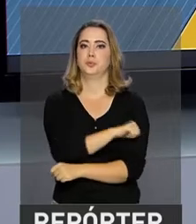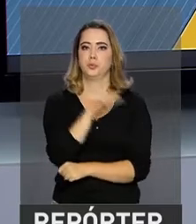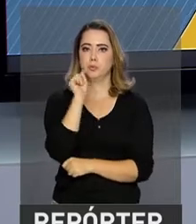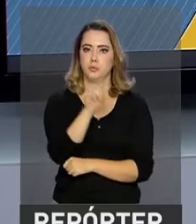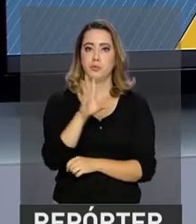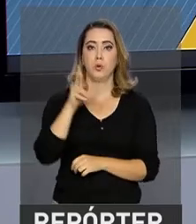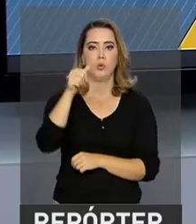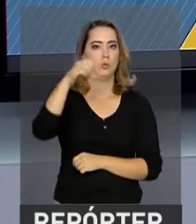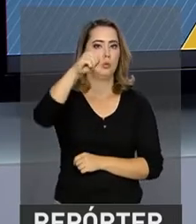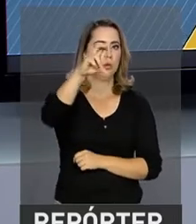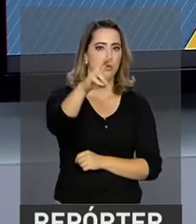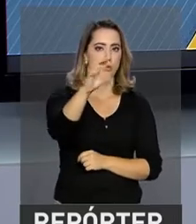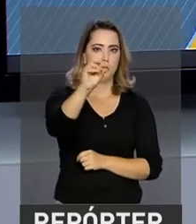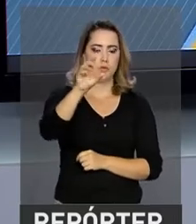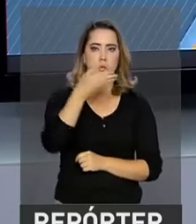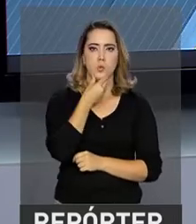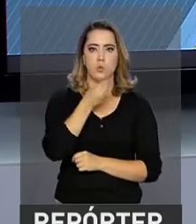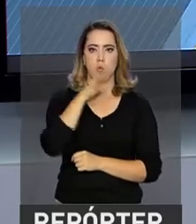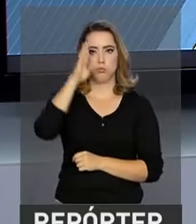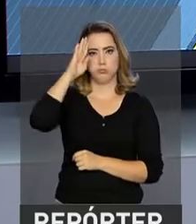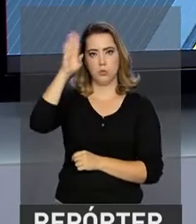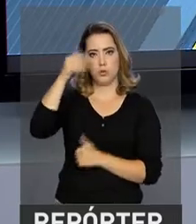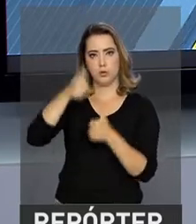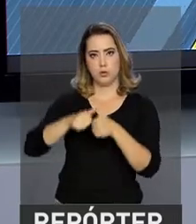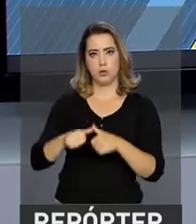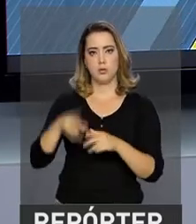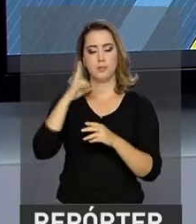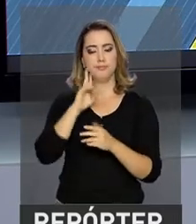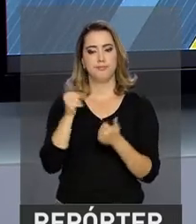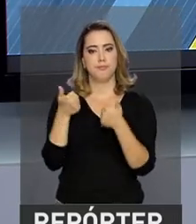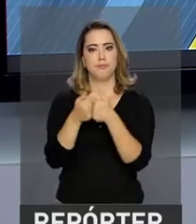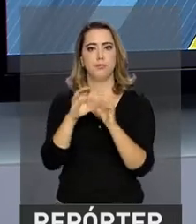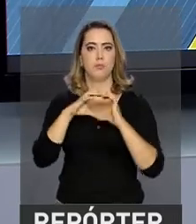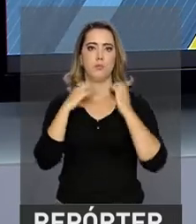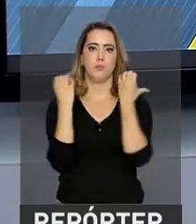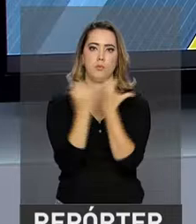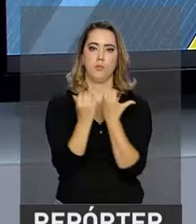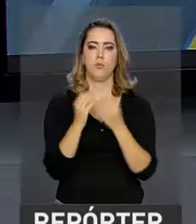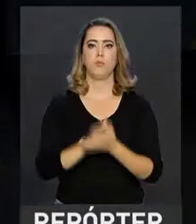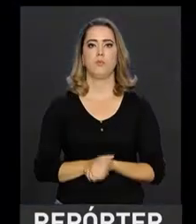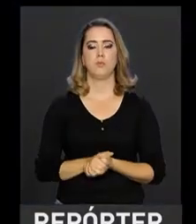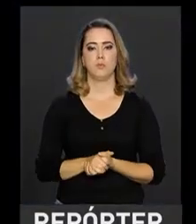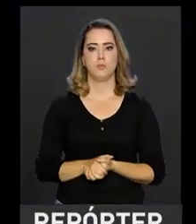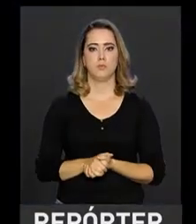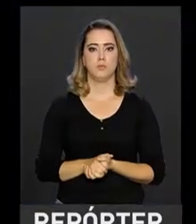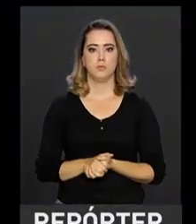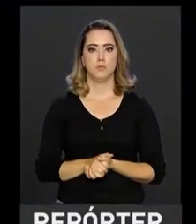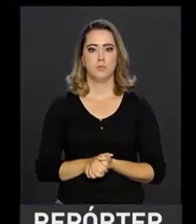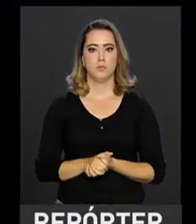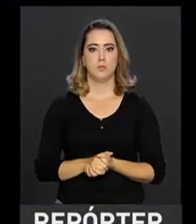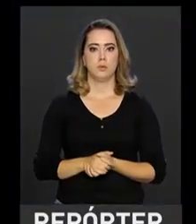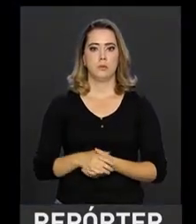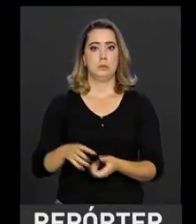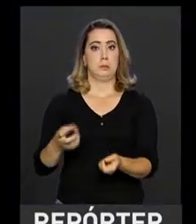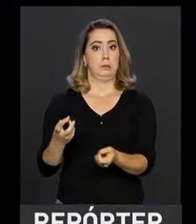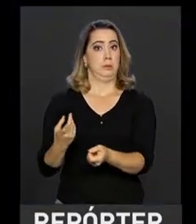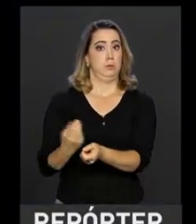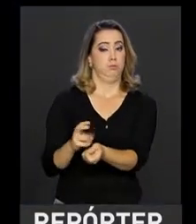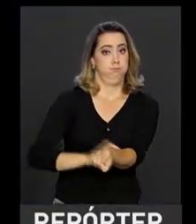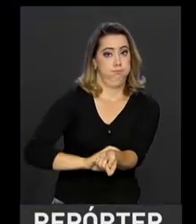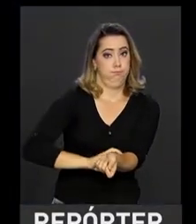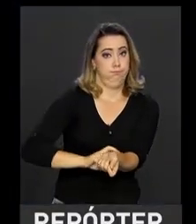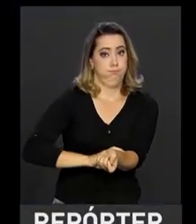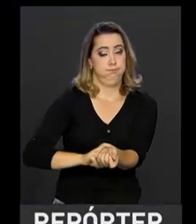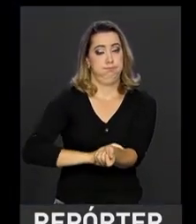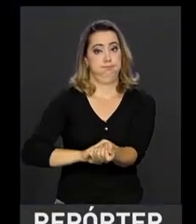950 homens do exército já estão fazendo um cerco à comunidade tensão na rocinha na zona sul do rio